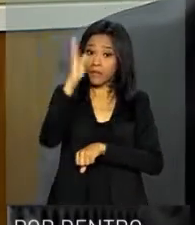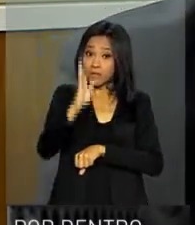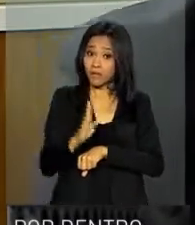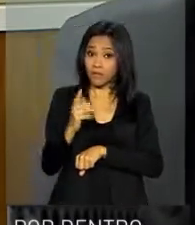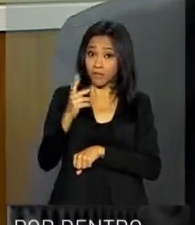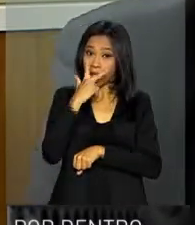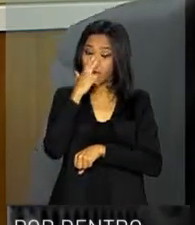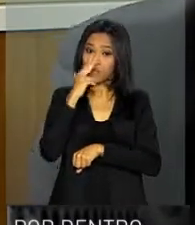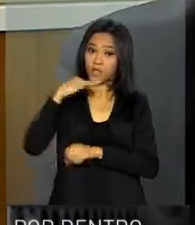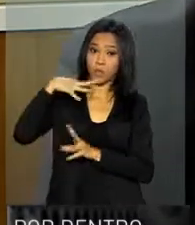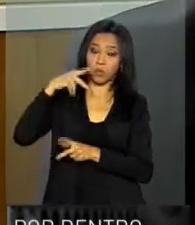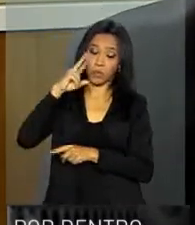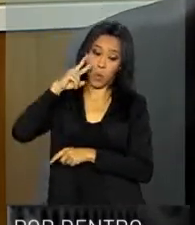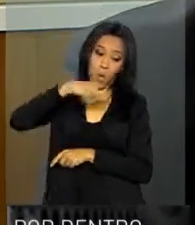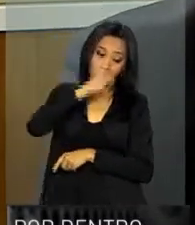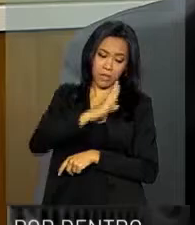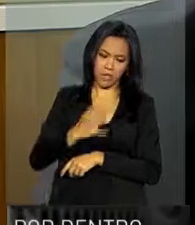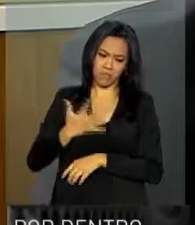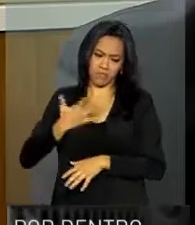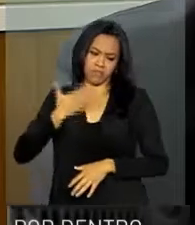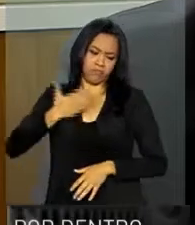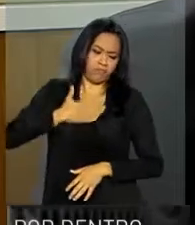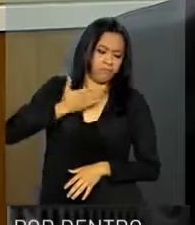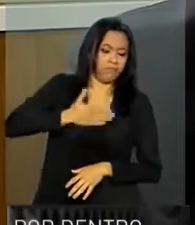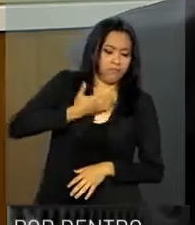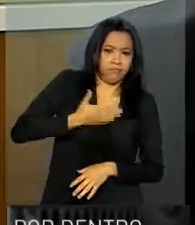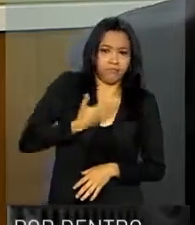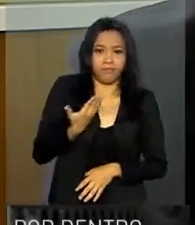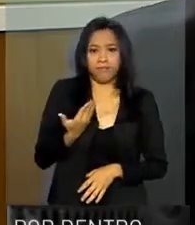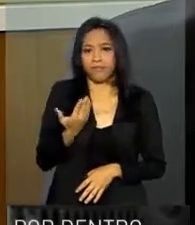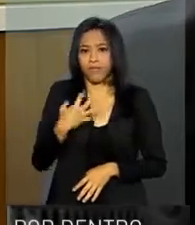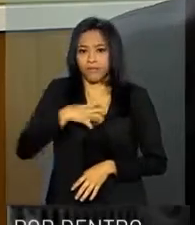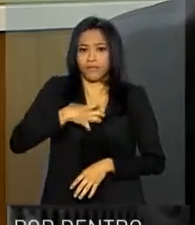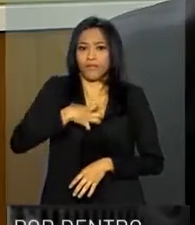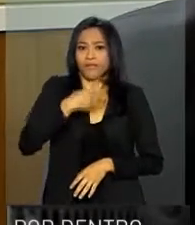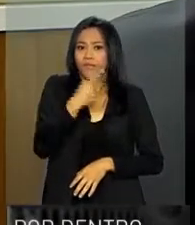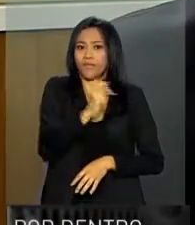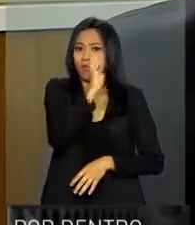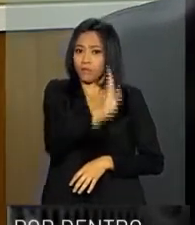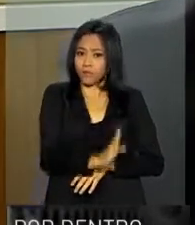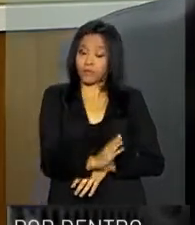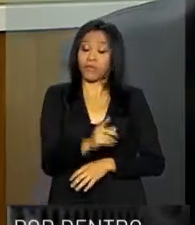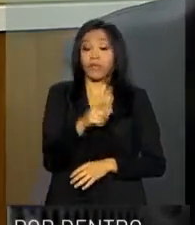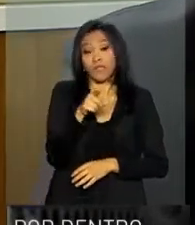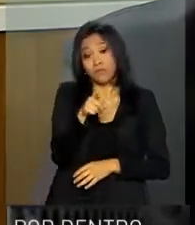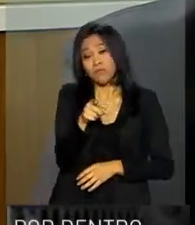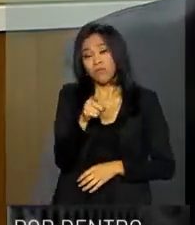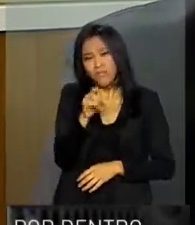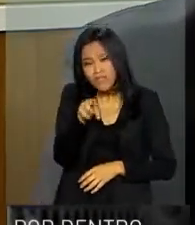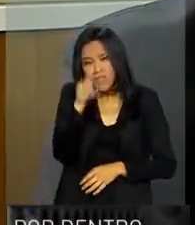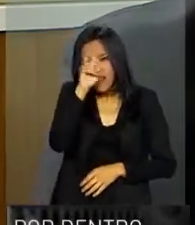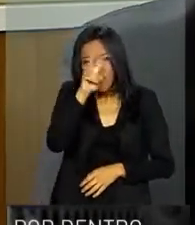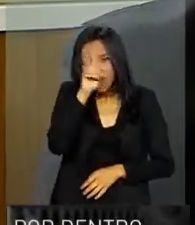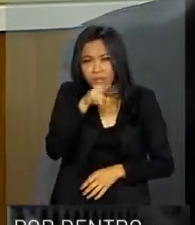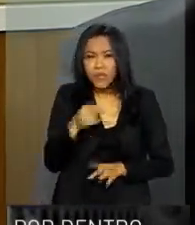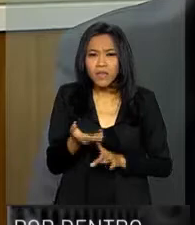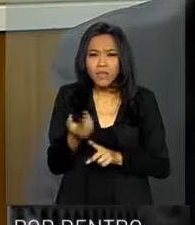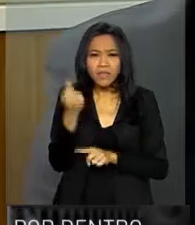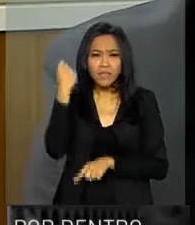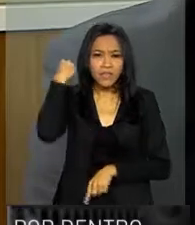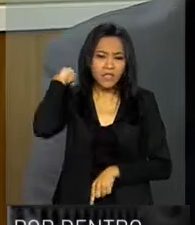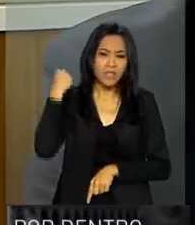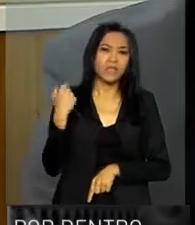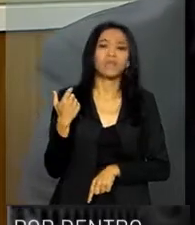do resto do mundo nós perdemos a consciência disso em alguns momentos eu acho que nós vivemos não sei se você se lembra daquele filme walter o mundo de